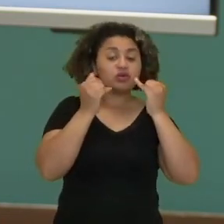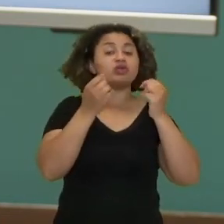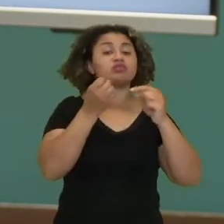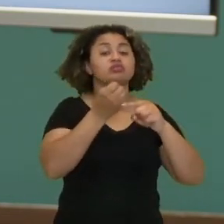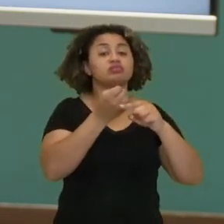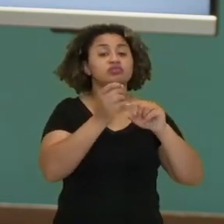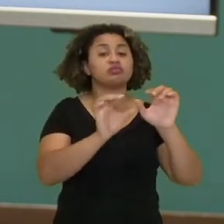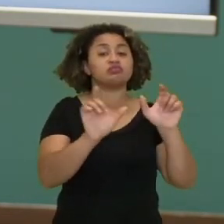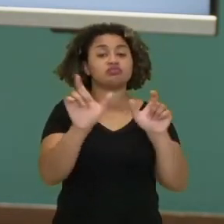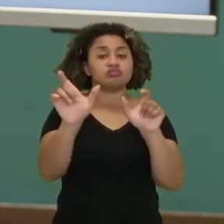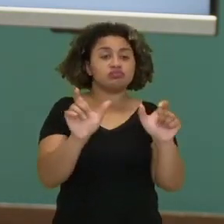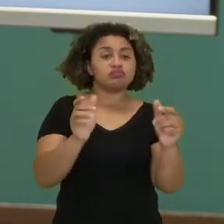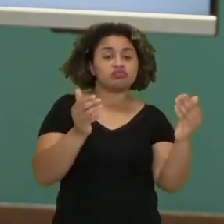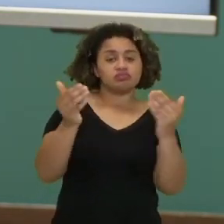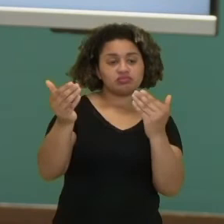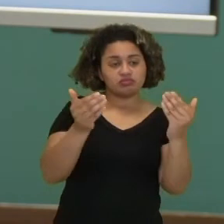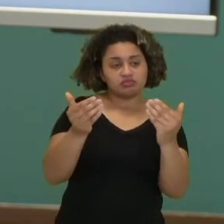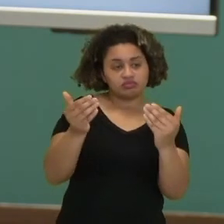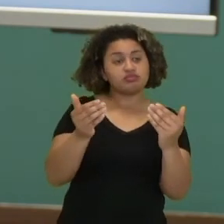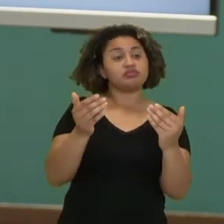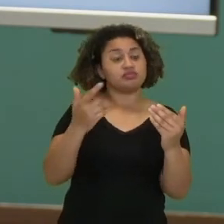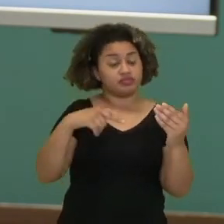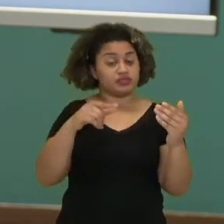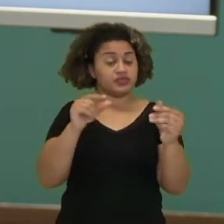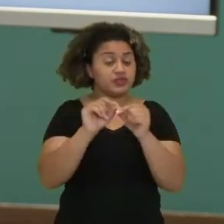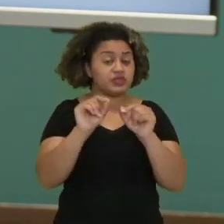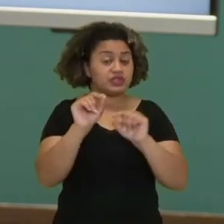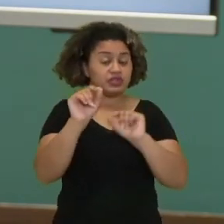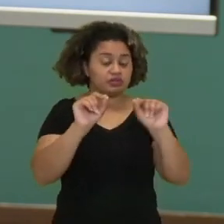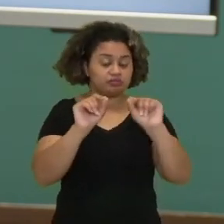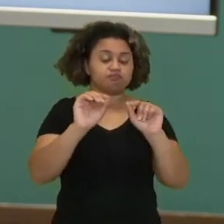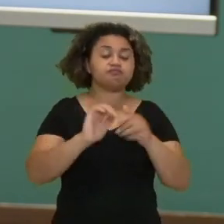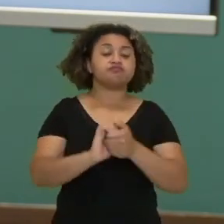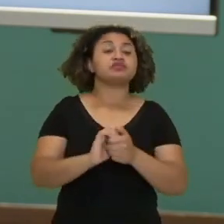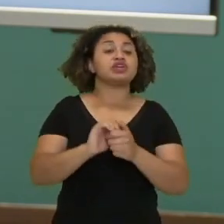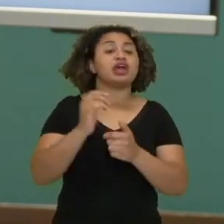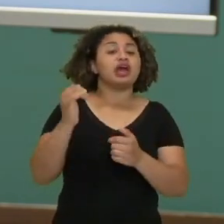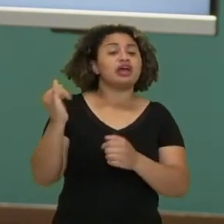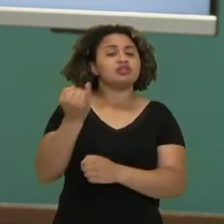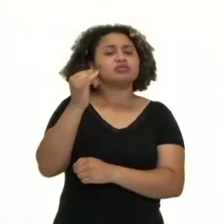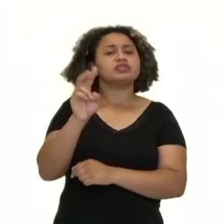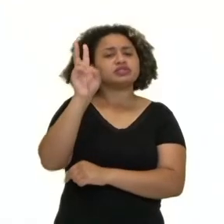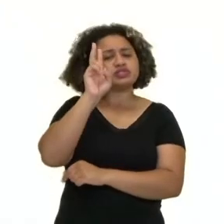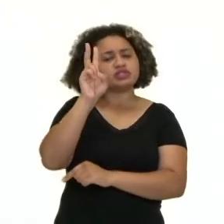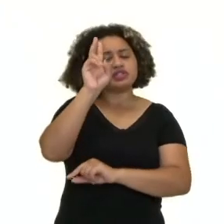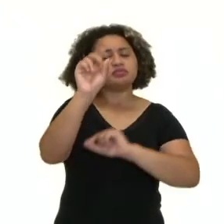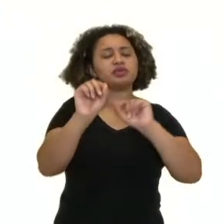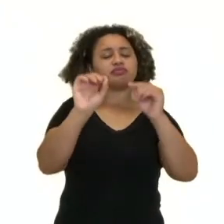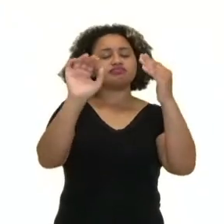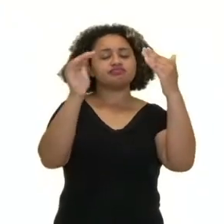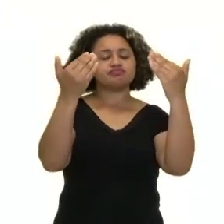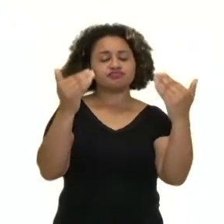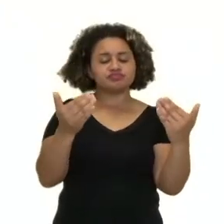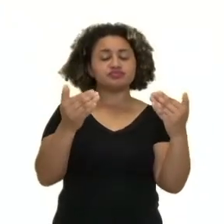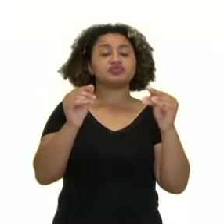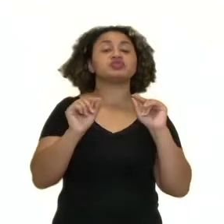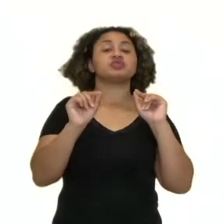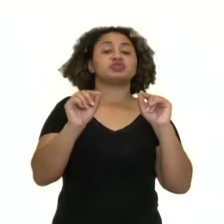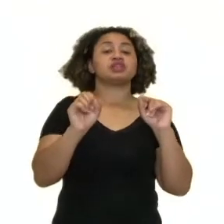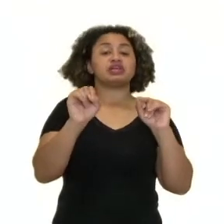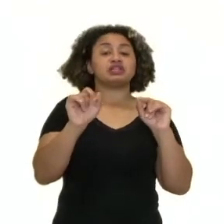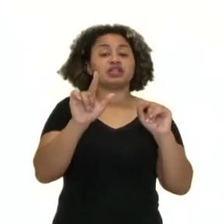uma proporção. Então, é isso que nós vamos fazer. Sempre lembrando de analisar se